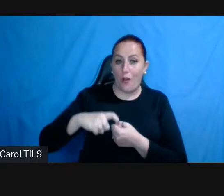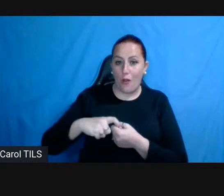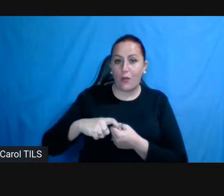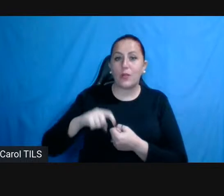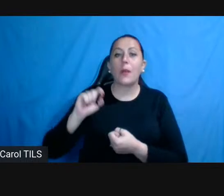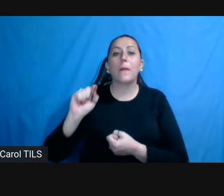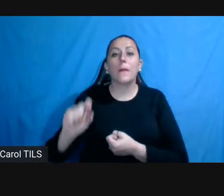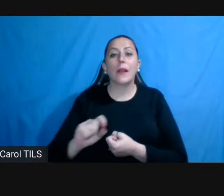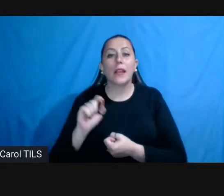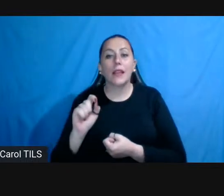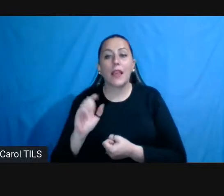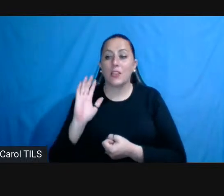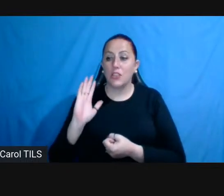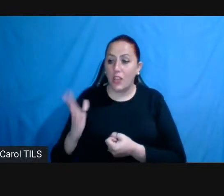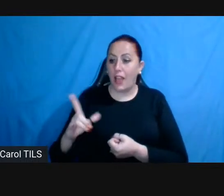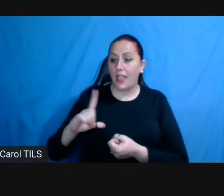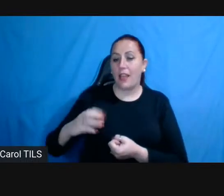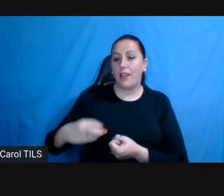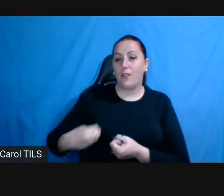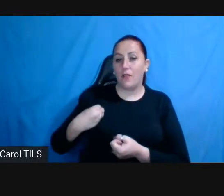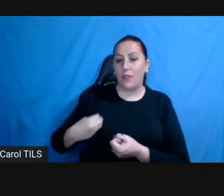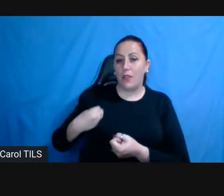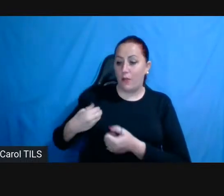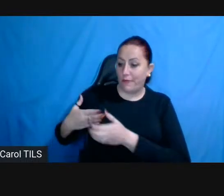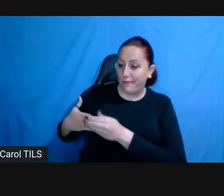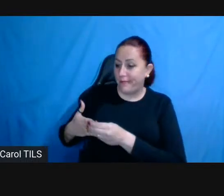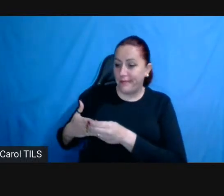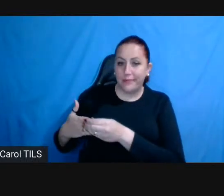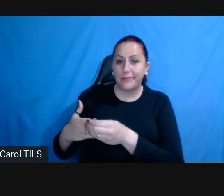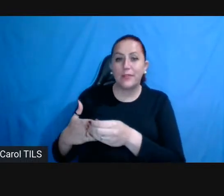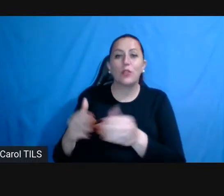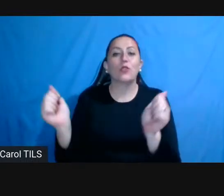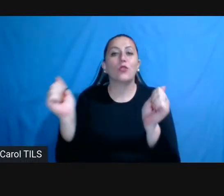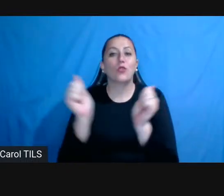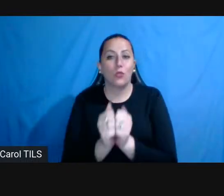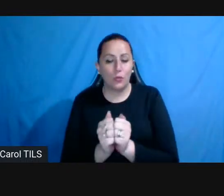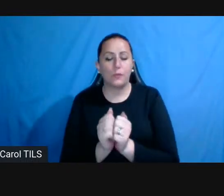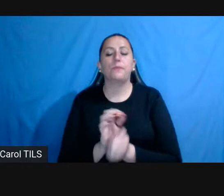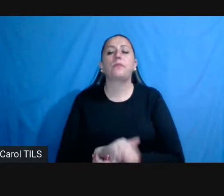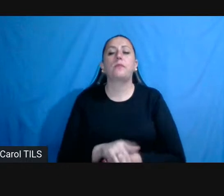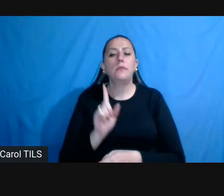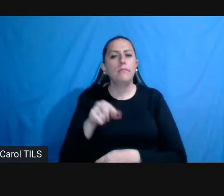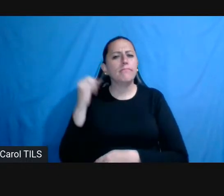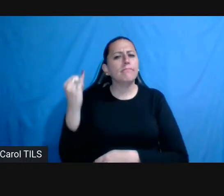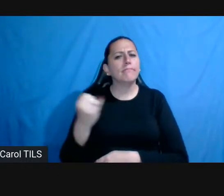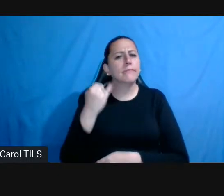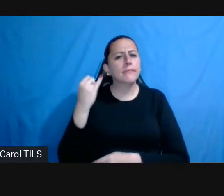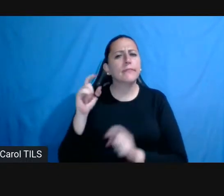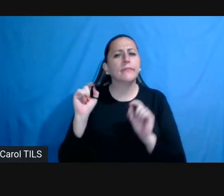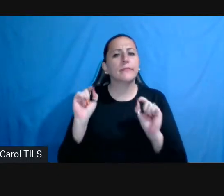aqueles que já caminham com nós há um bom tempo. É importante e é legal